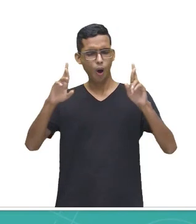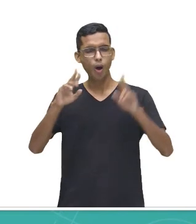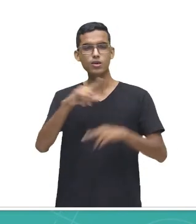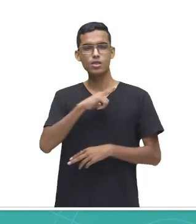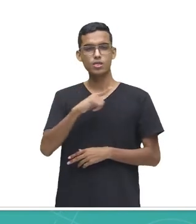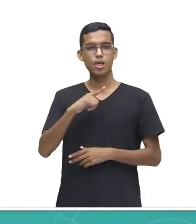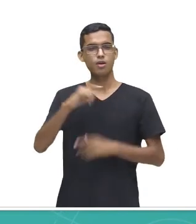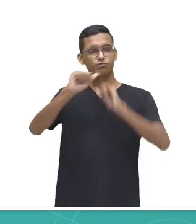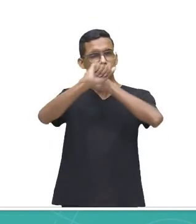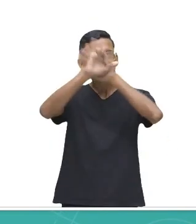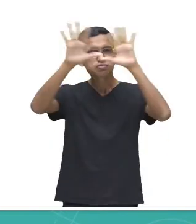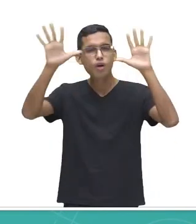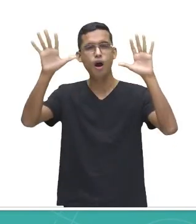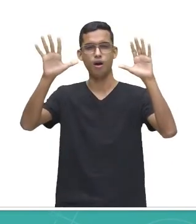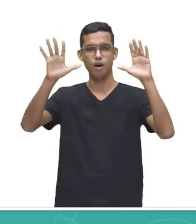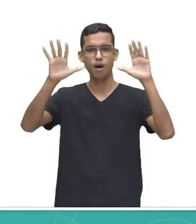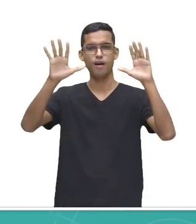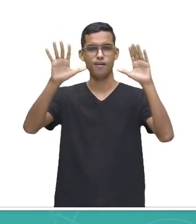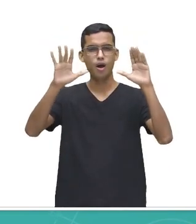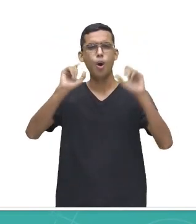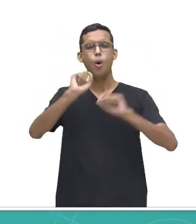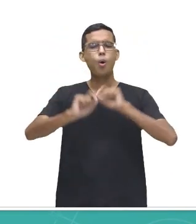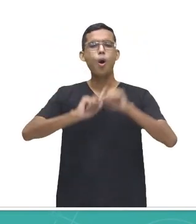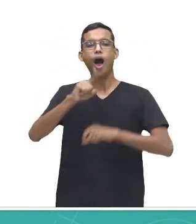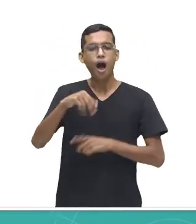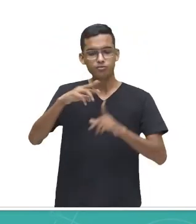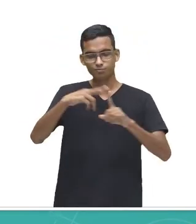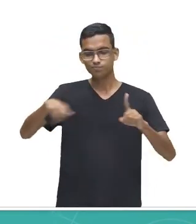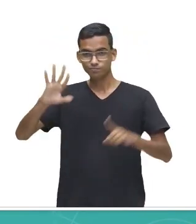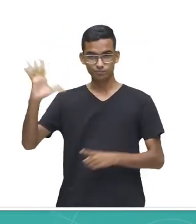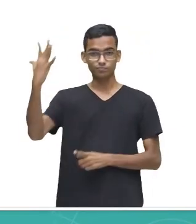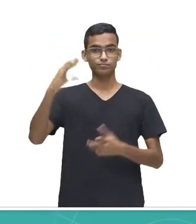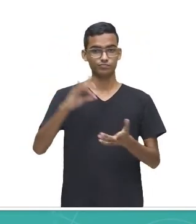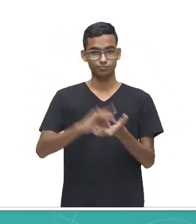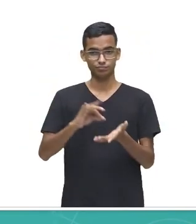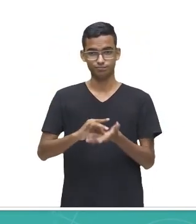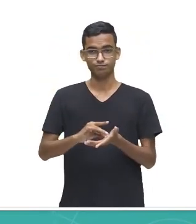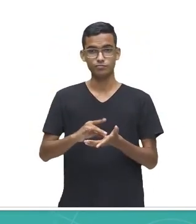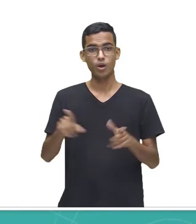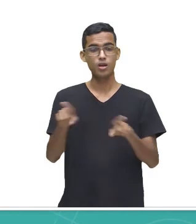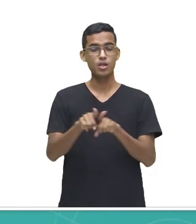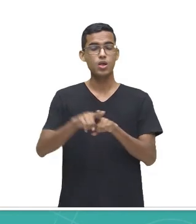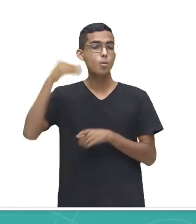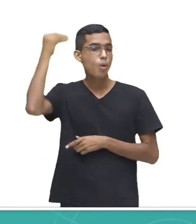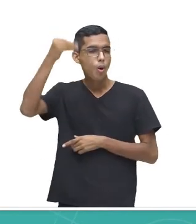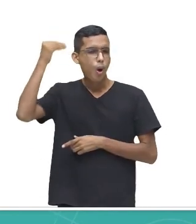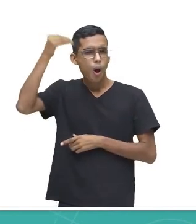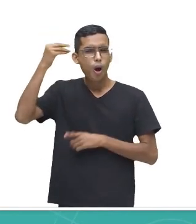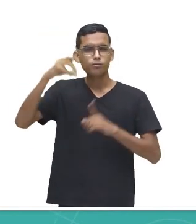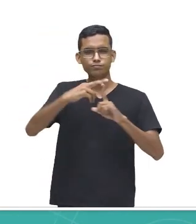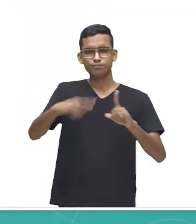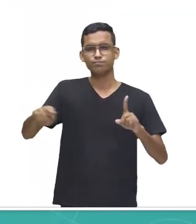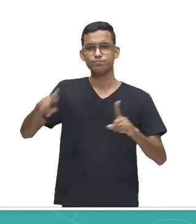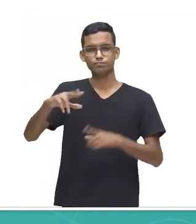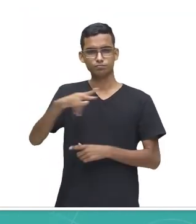tenham clareado o que é o fenômeno religioso e a experiência